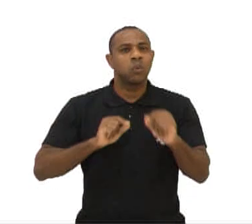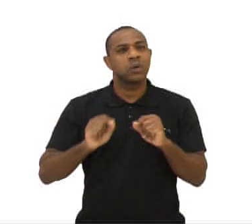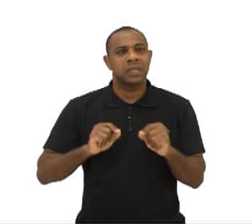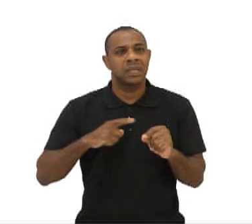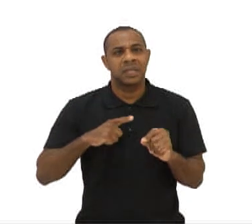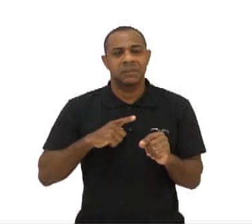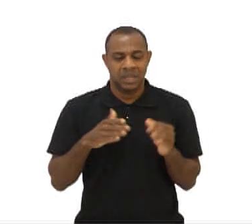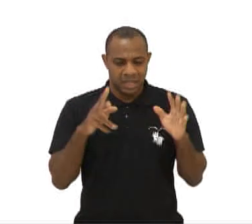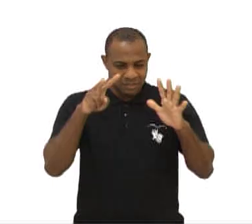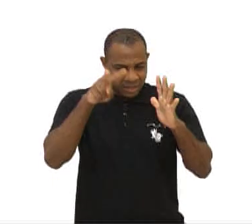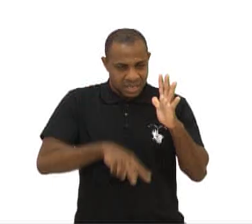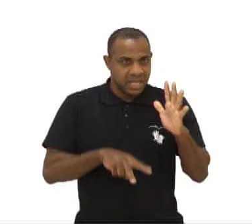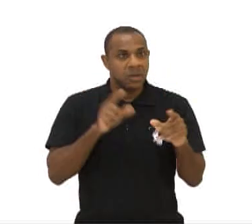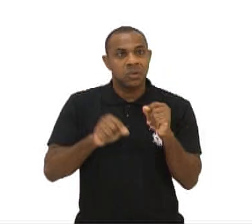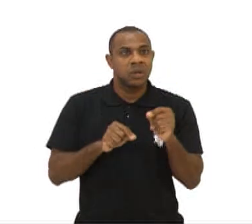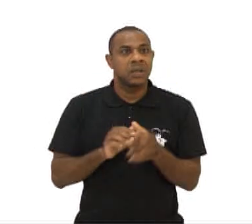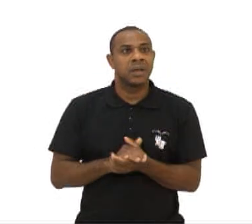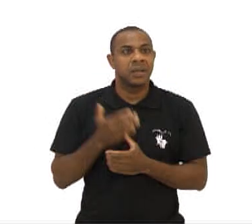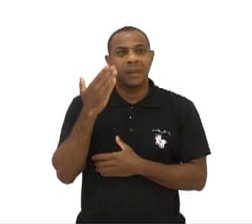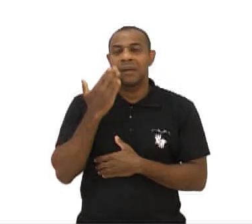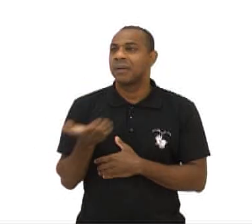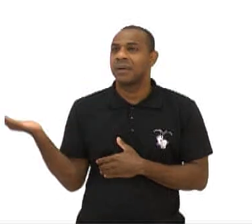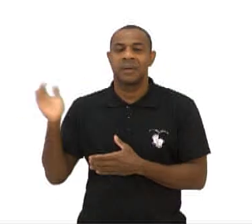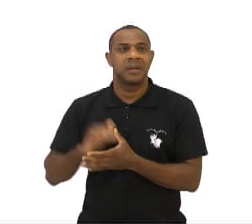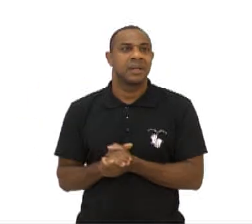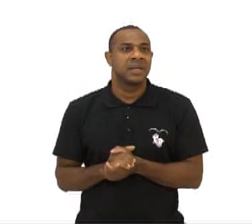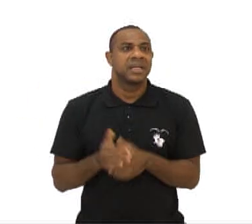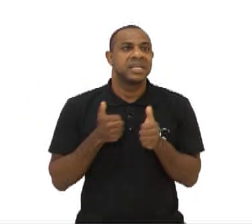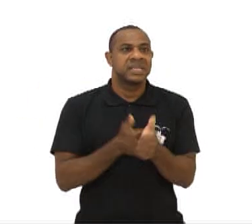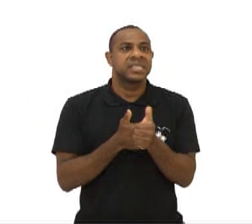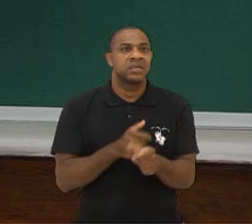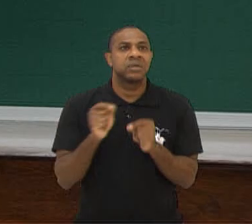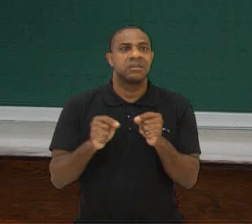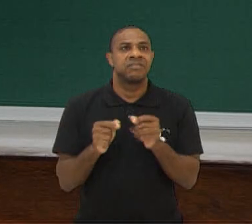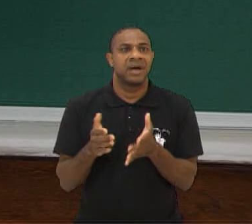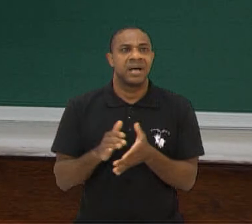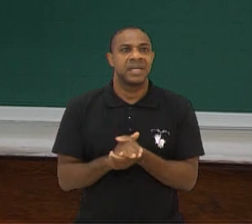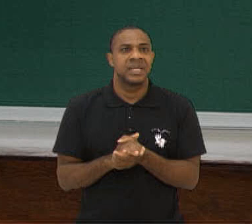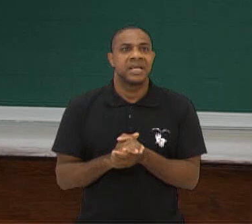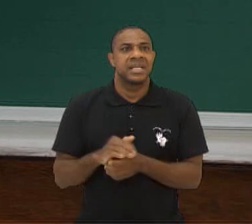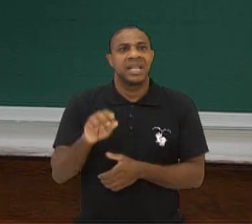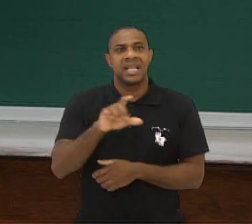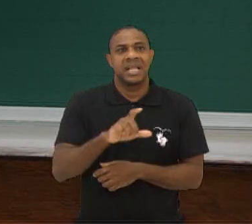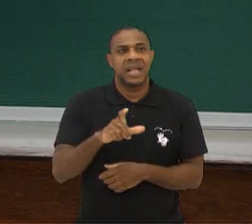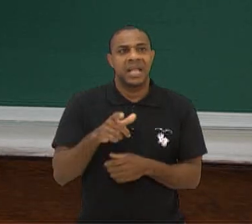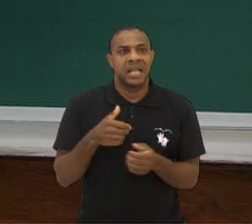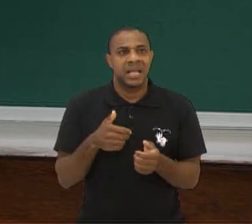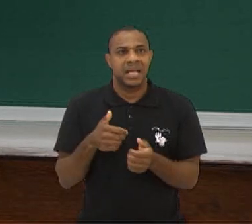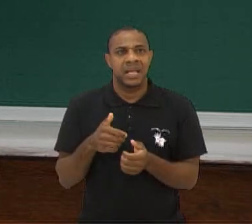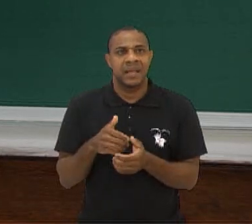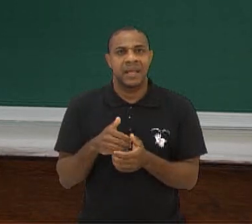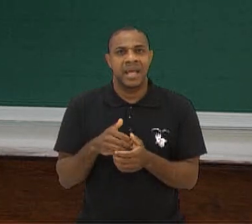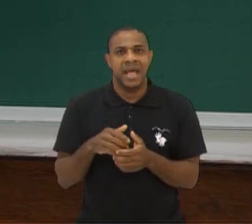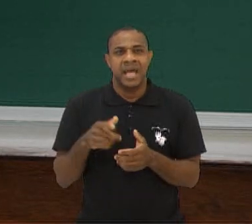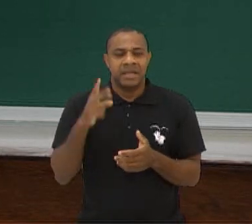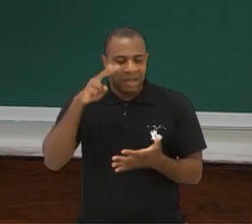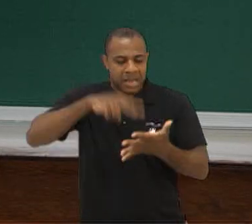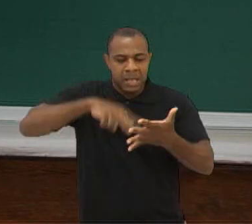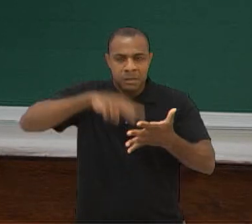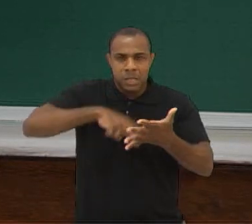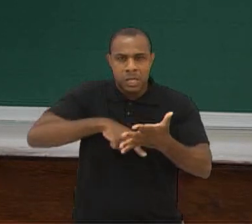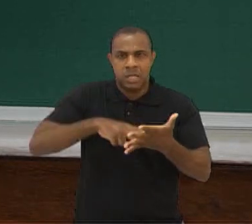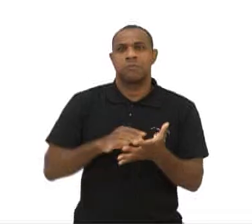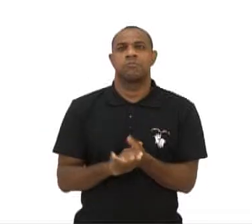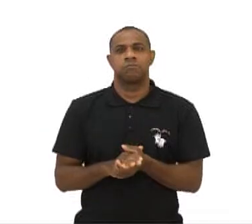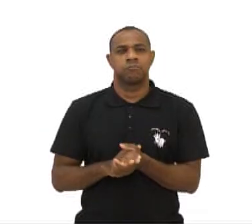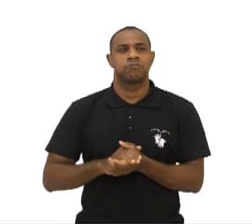a gente considera esse lead, né, esse guia que vai orientar a leitura do leitor, certo? Dessa notícia.